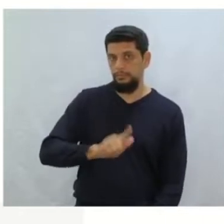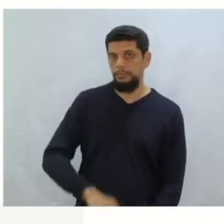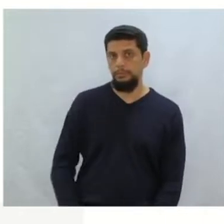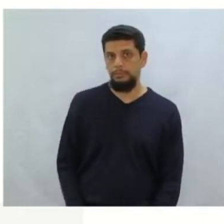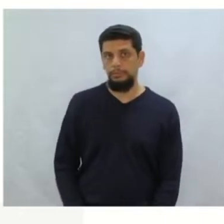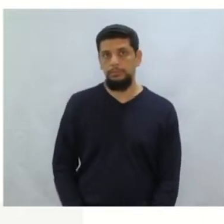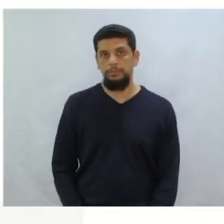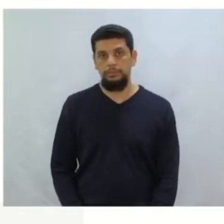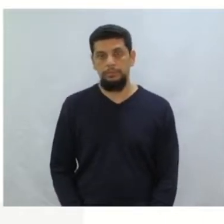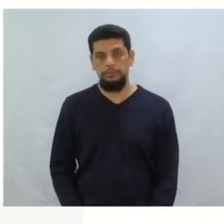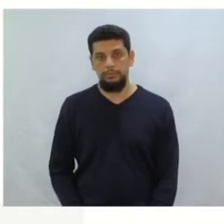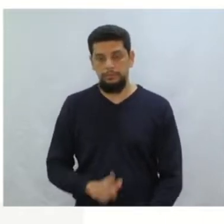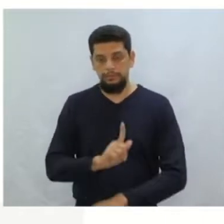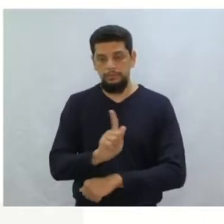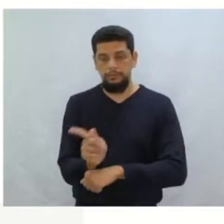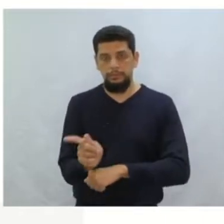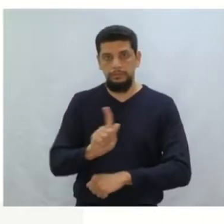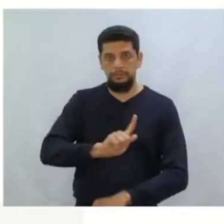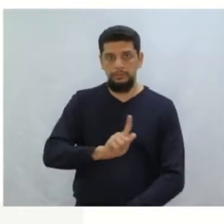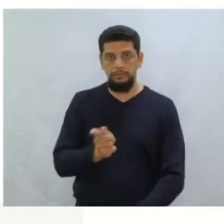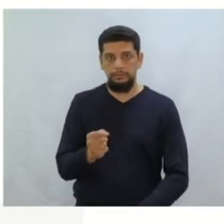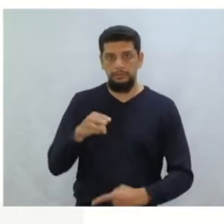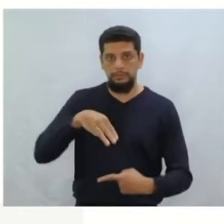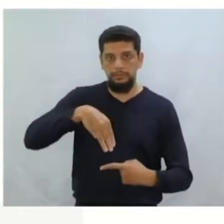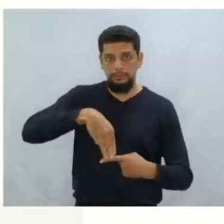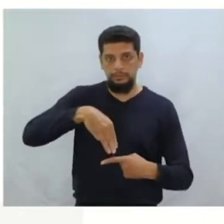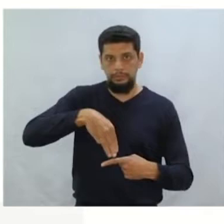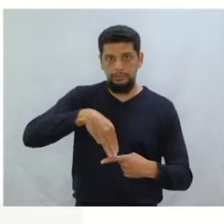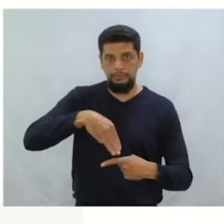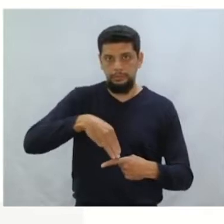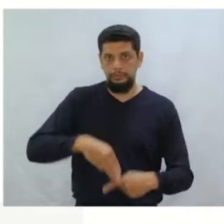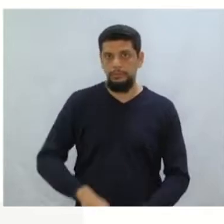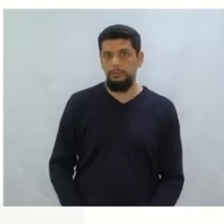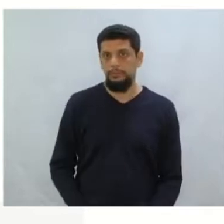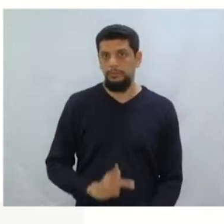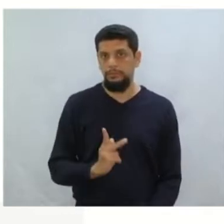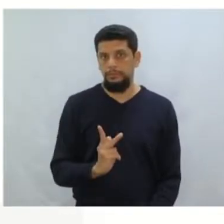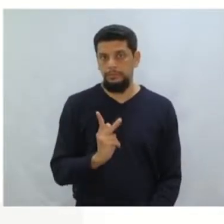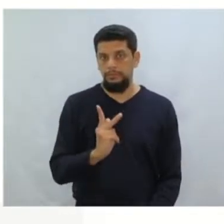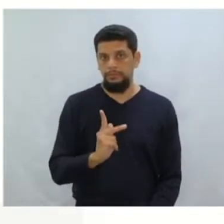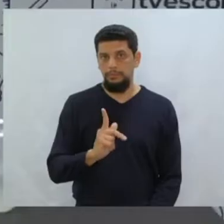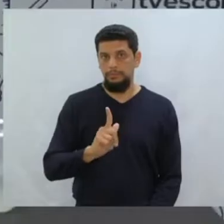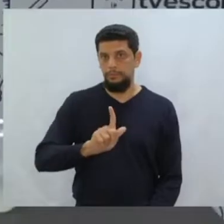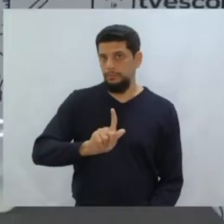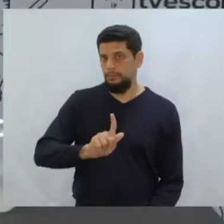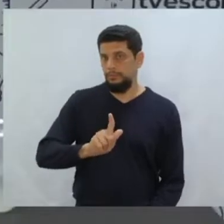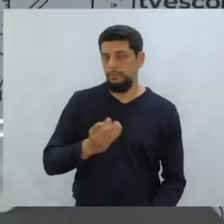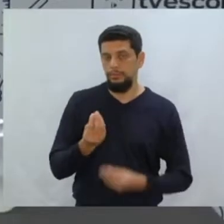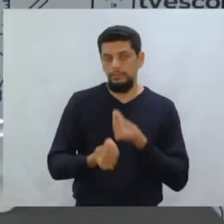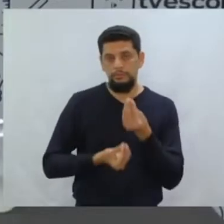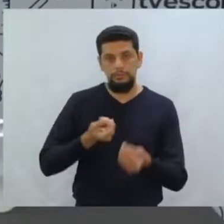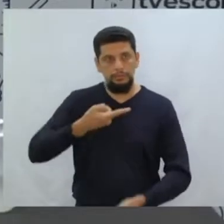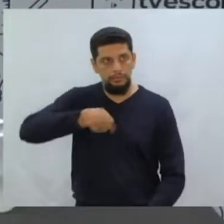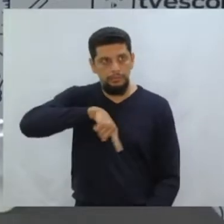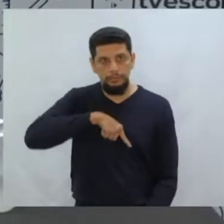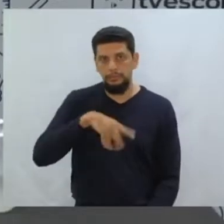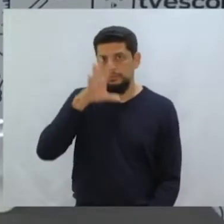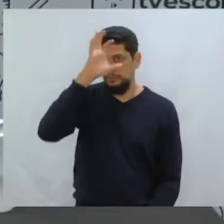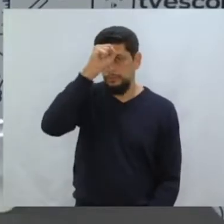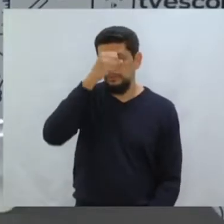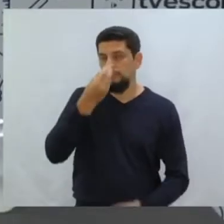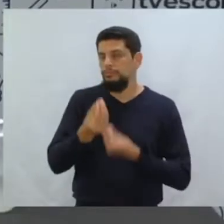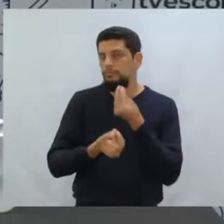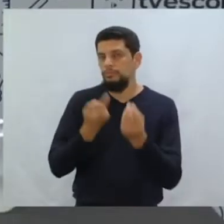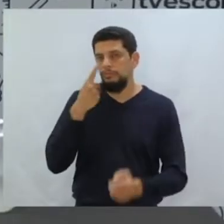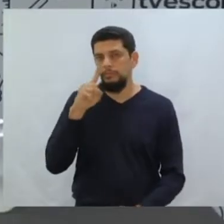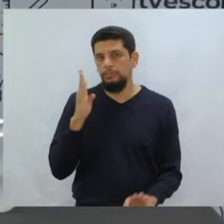que representa, tá, a unidade de medida de massa, quilograma. E como que nós aprendemos, como